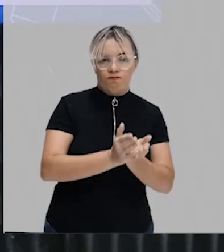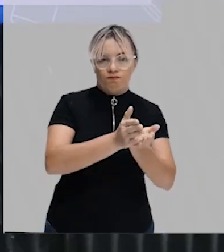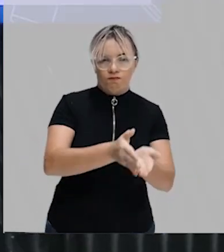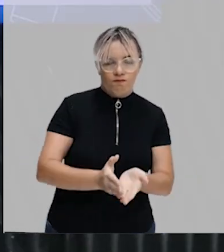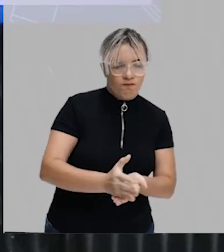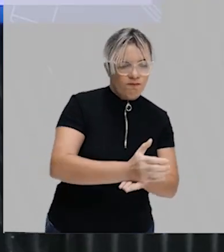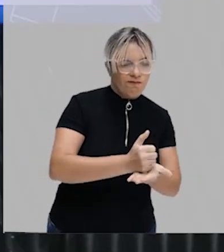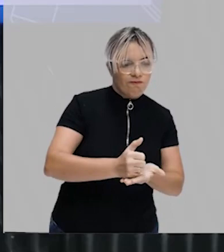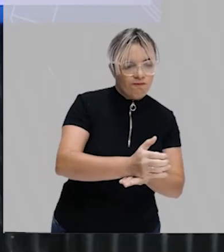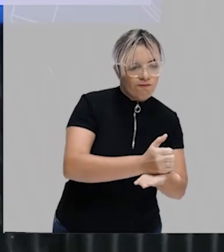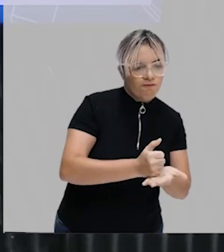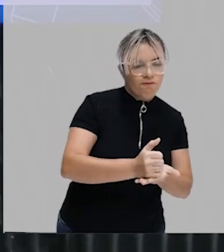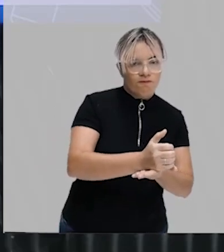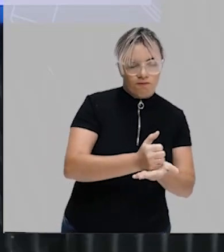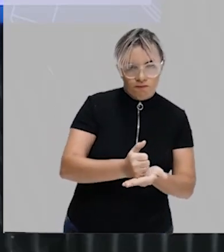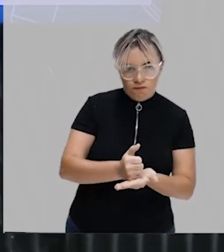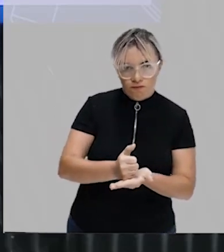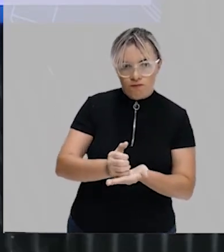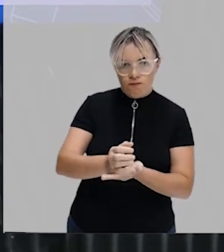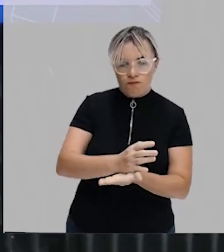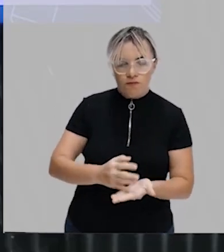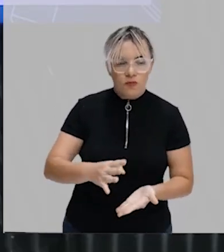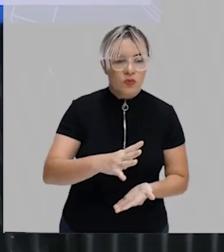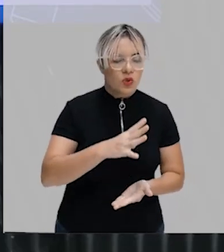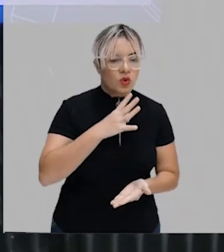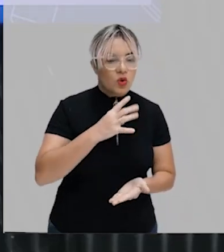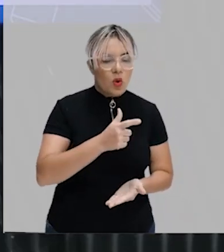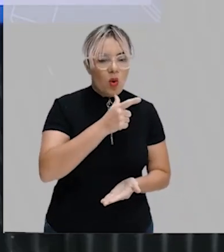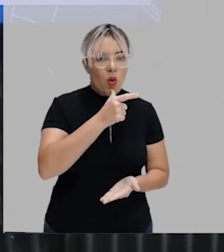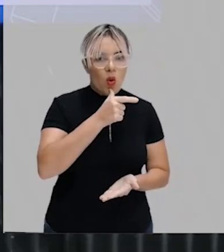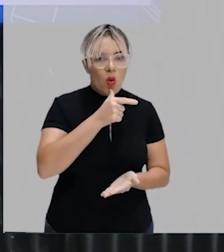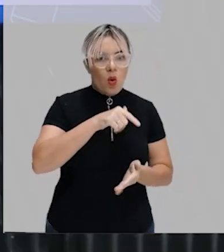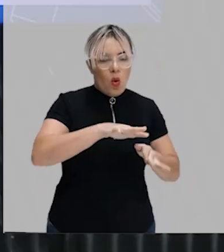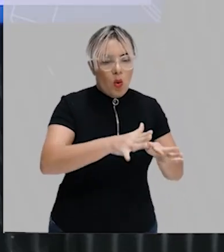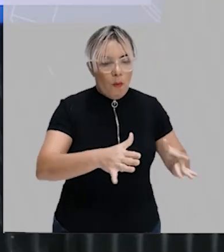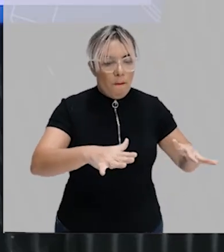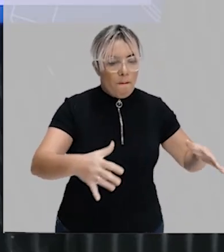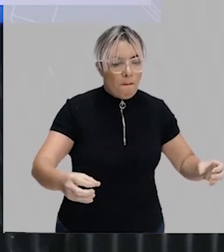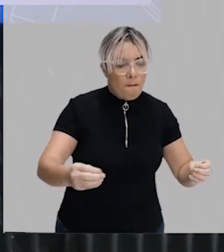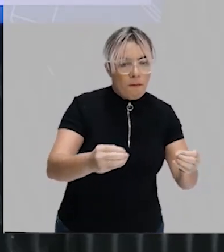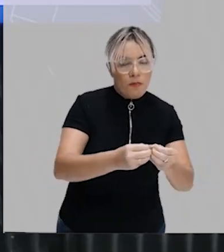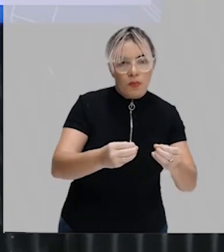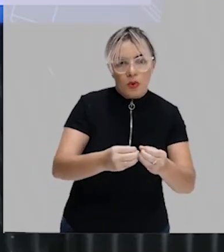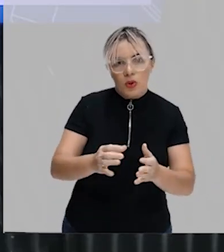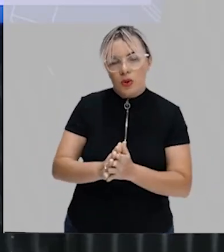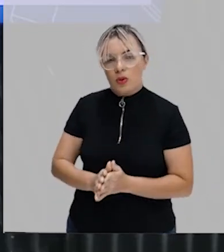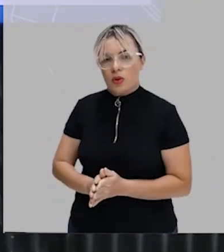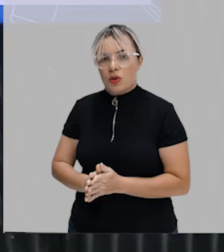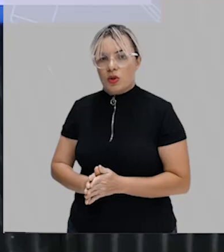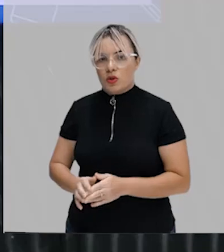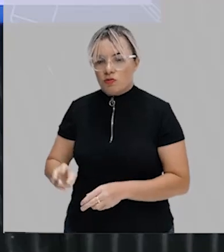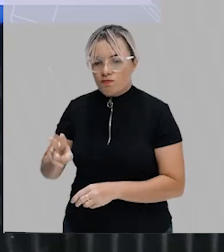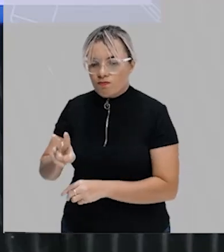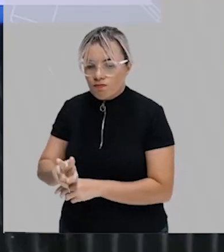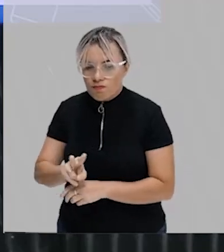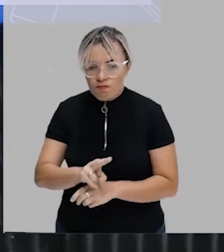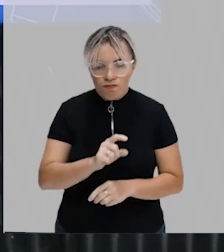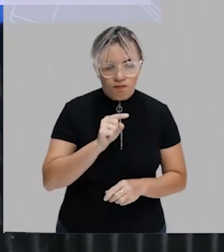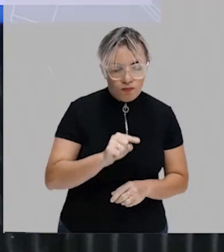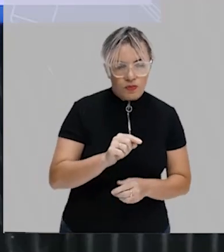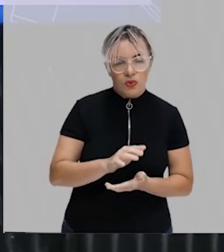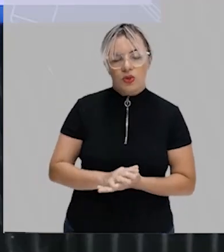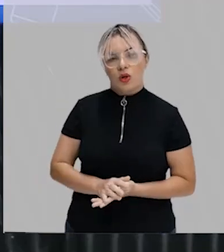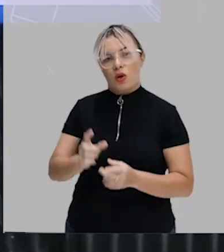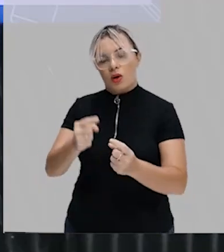exploradoras, de reconhecimento do litoral, de policiamento, com o